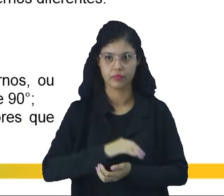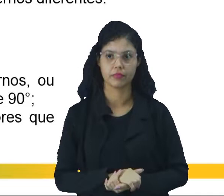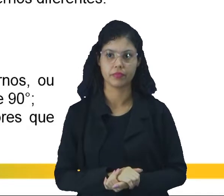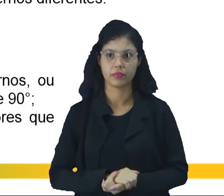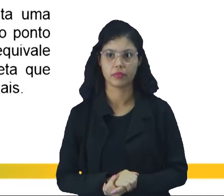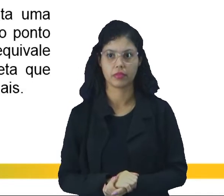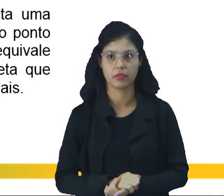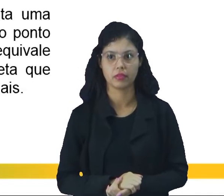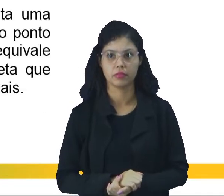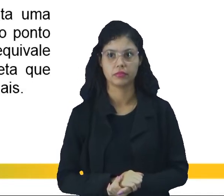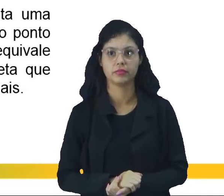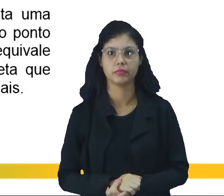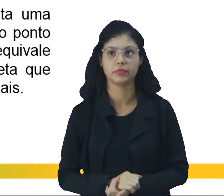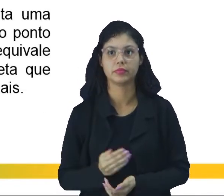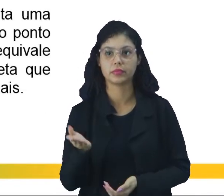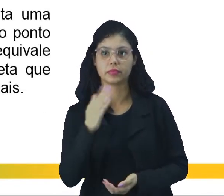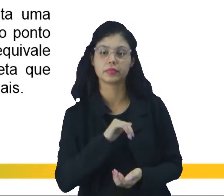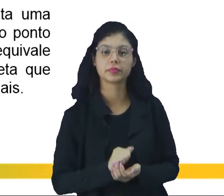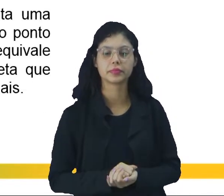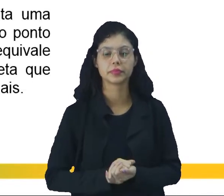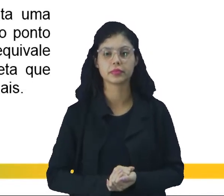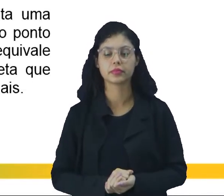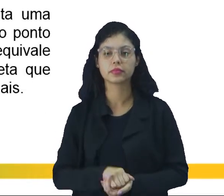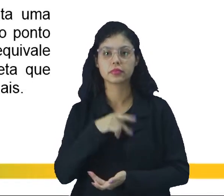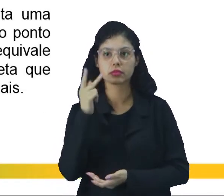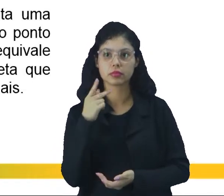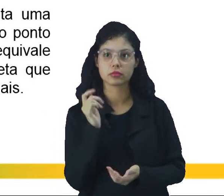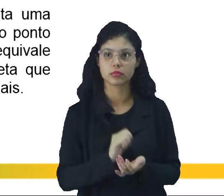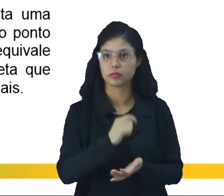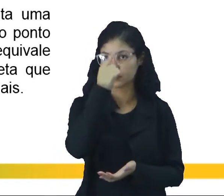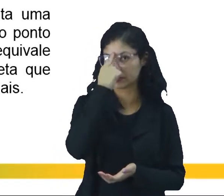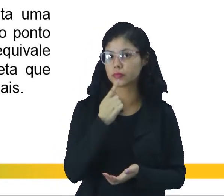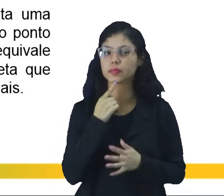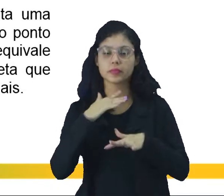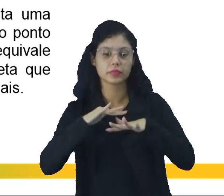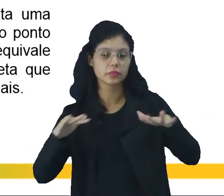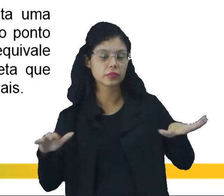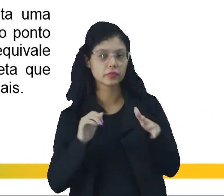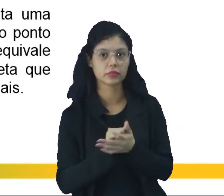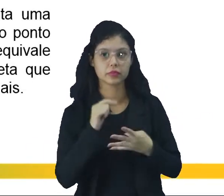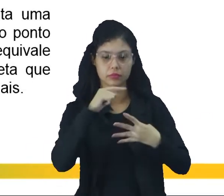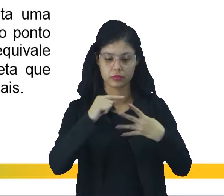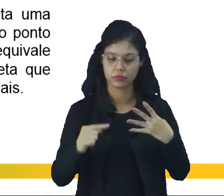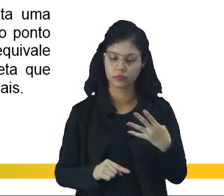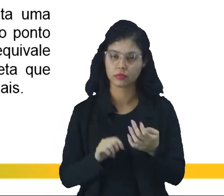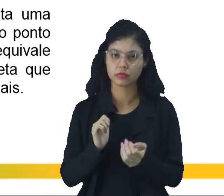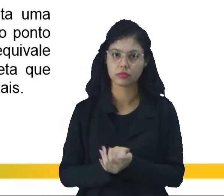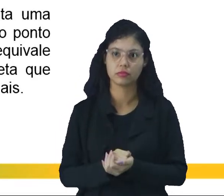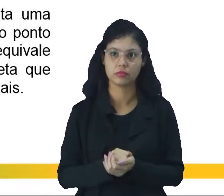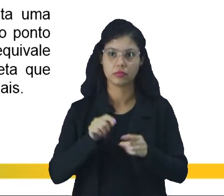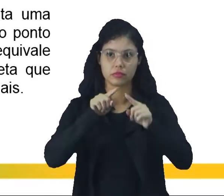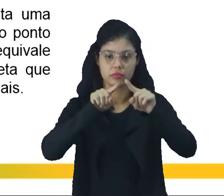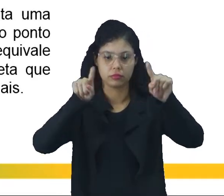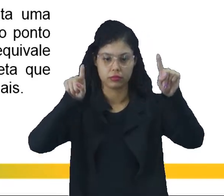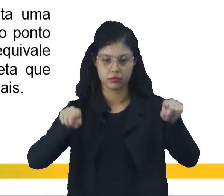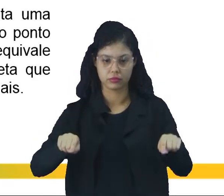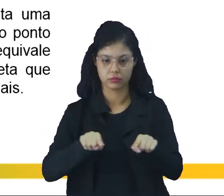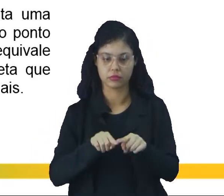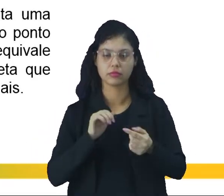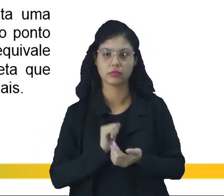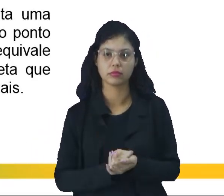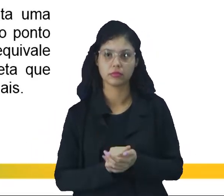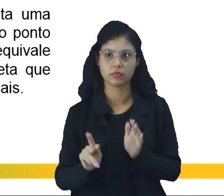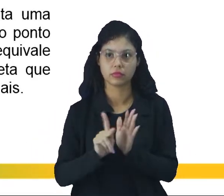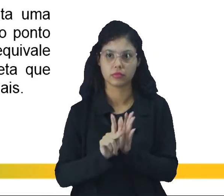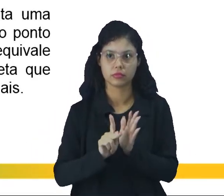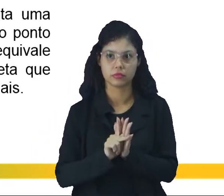beleza? Vamos lá. E se eu for falar de figuras planas em relação a 4 lados? Quadrado. O